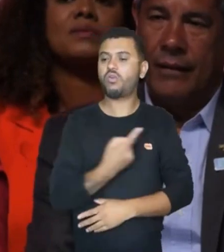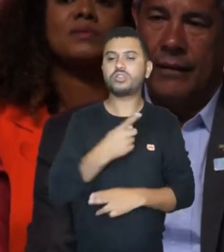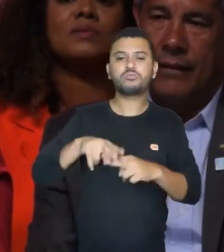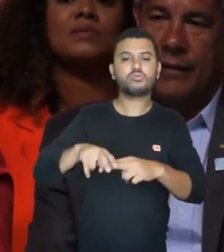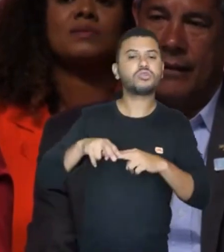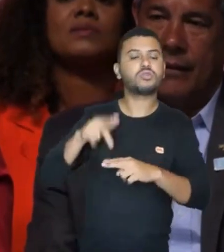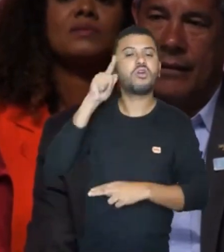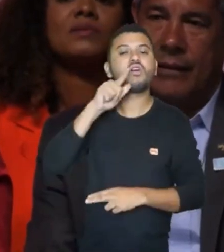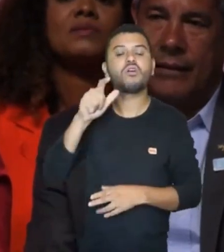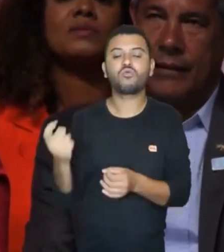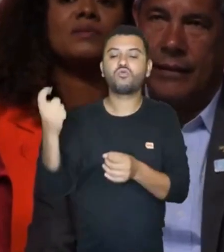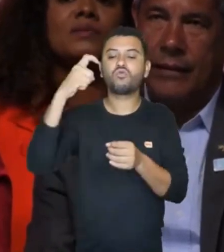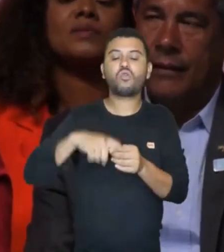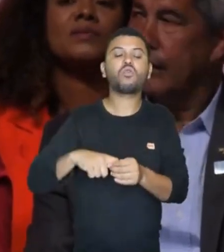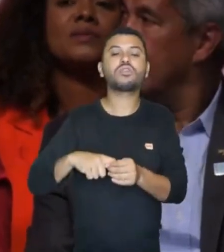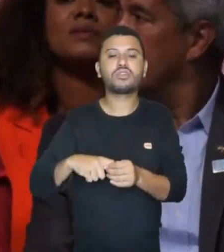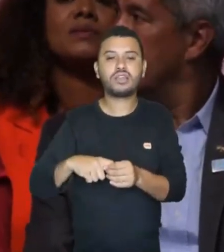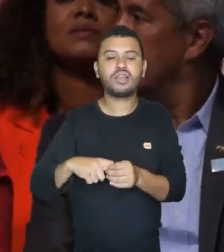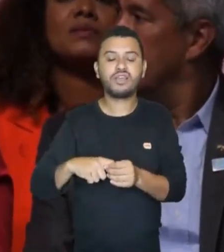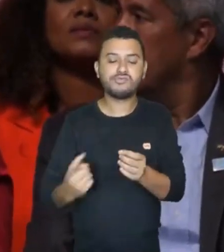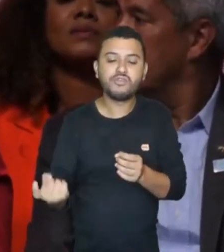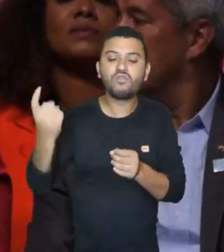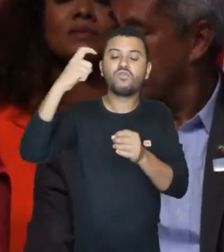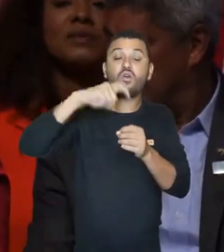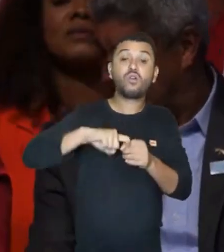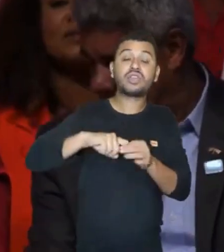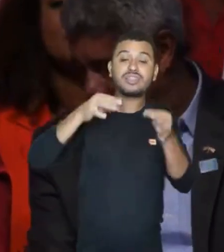conseguimos voltar. O voltaremos se realizou.